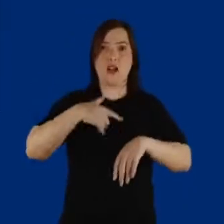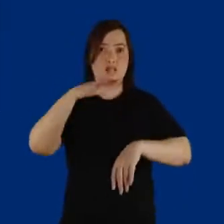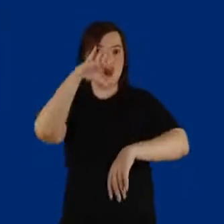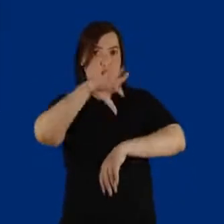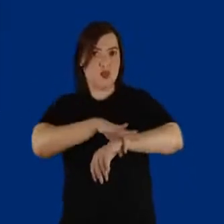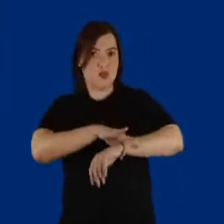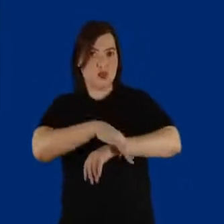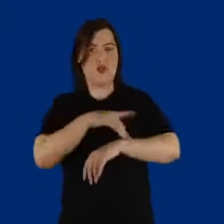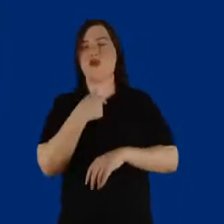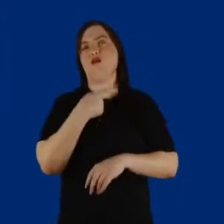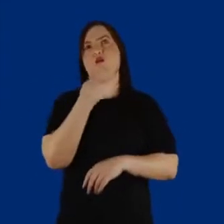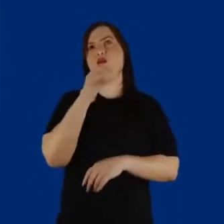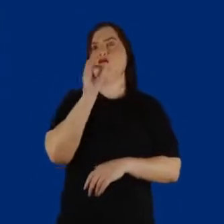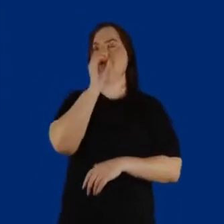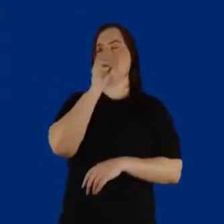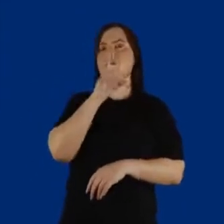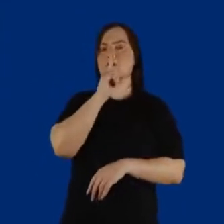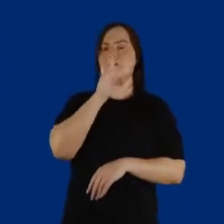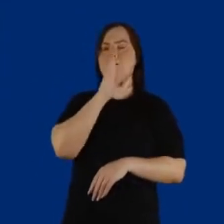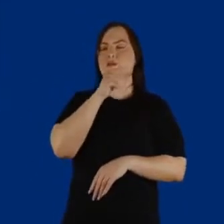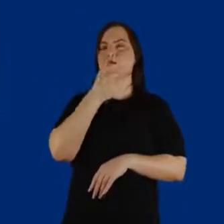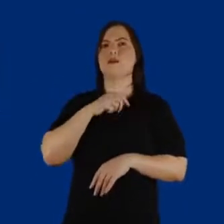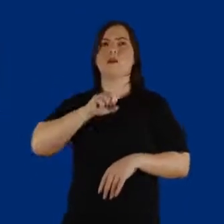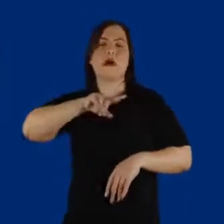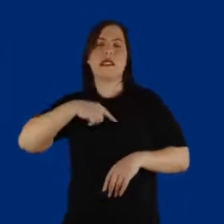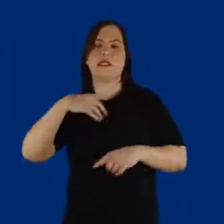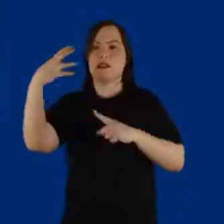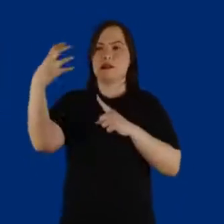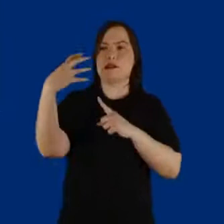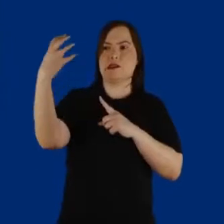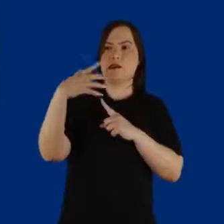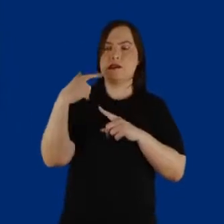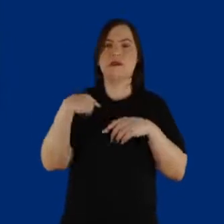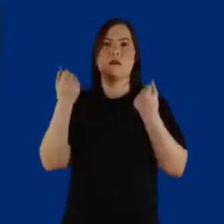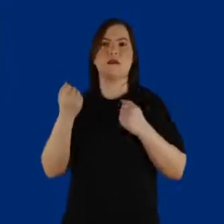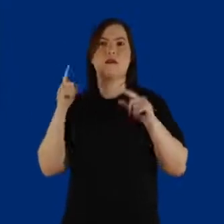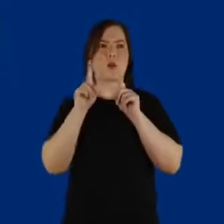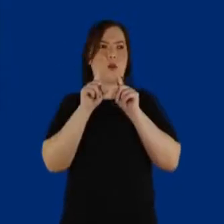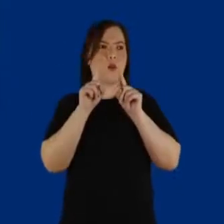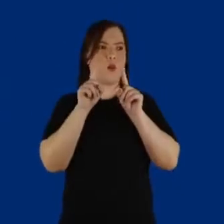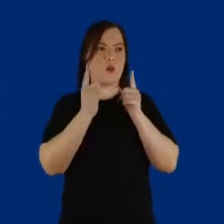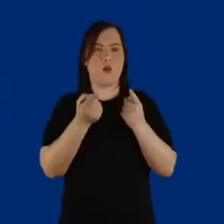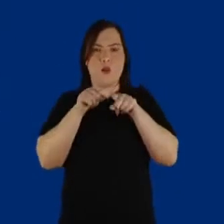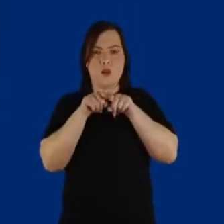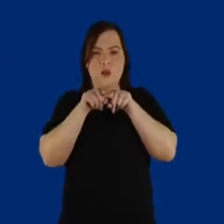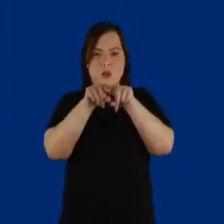não vou falar. Se a pressão é que eu tenho que ser igual a você,